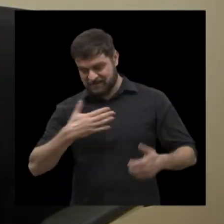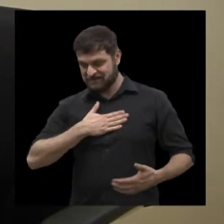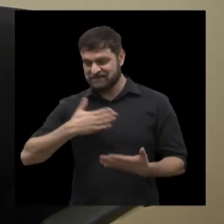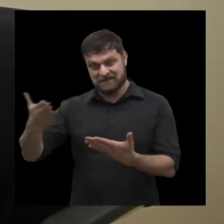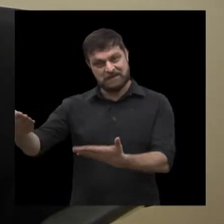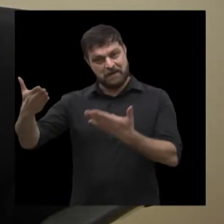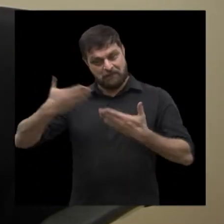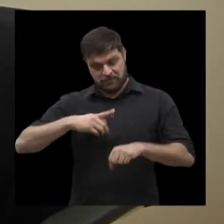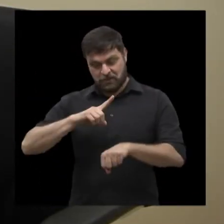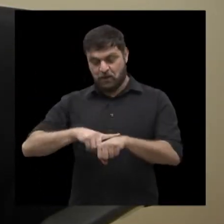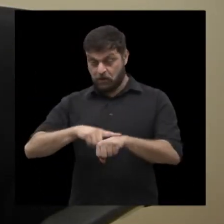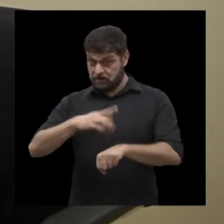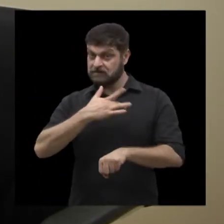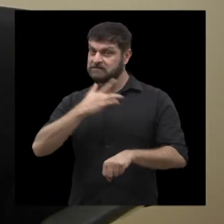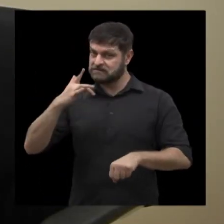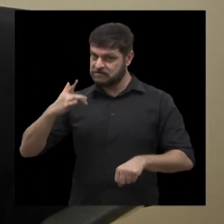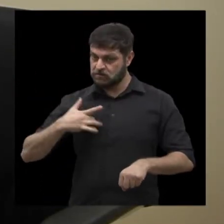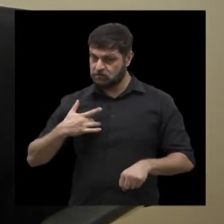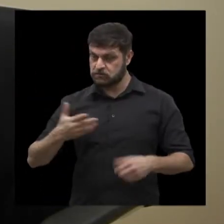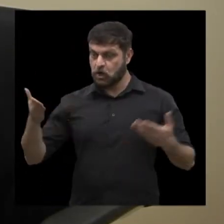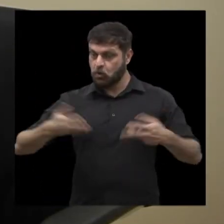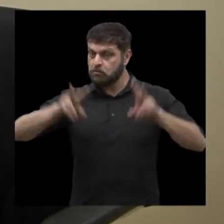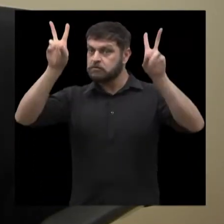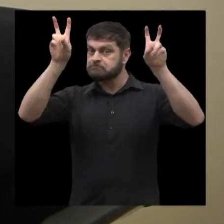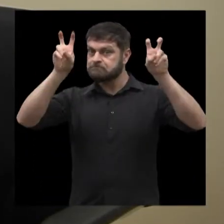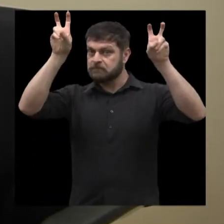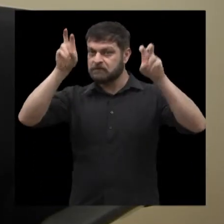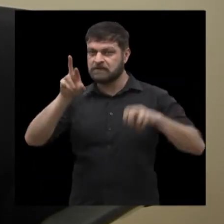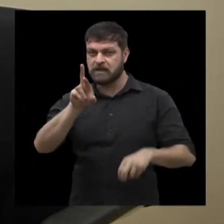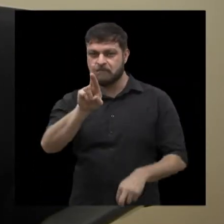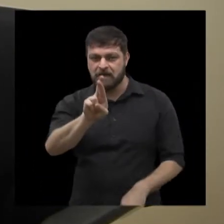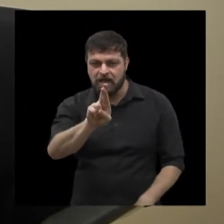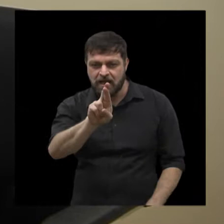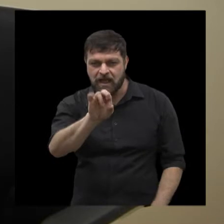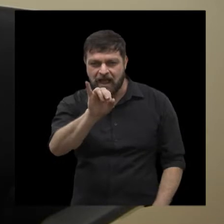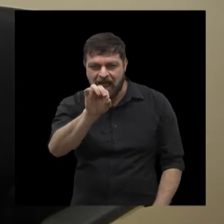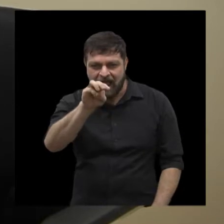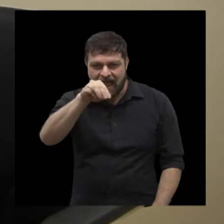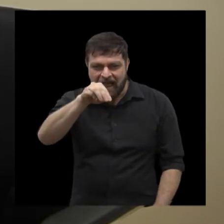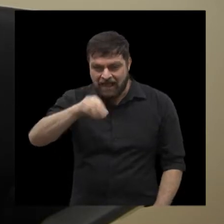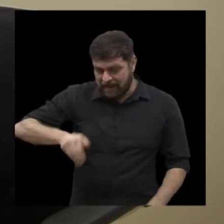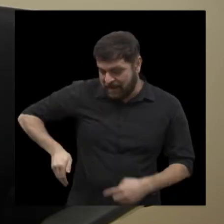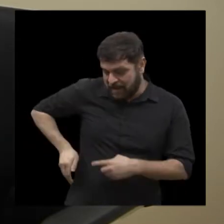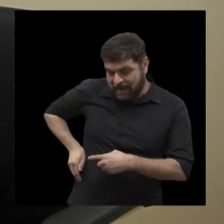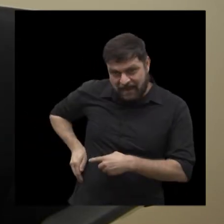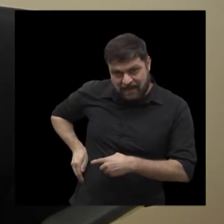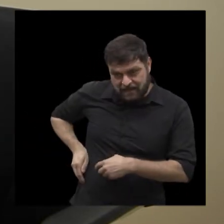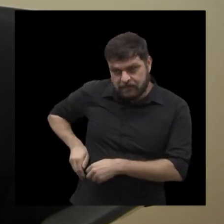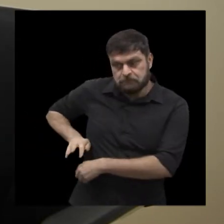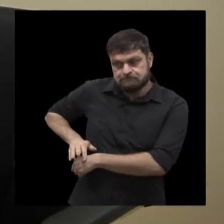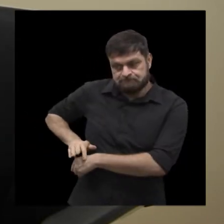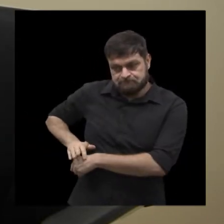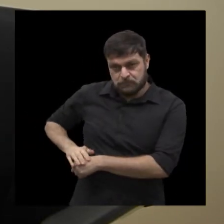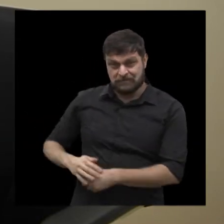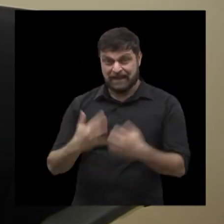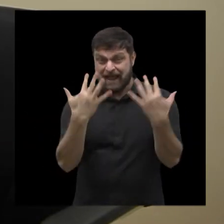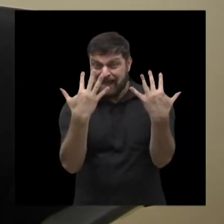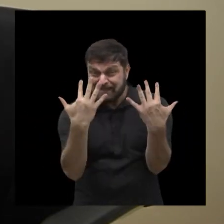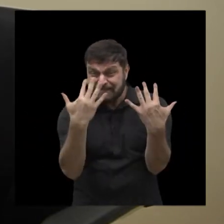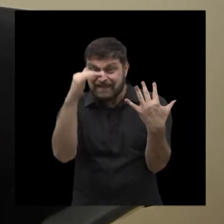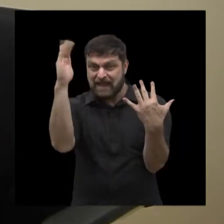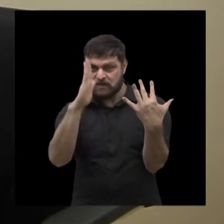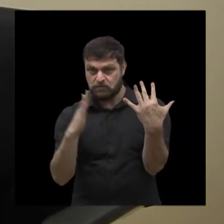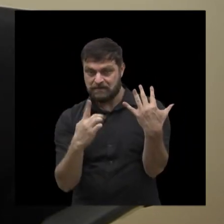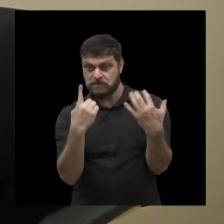Olá, seja bem-vindo. Este é o Momento Saúde e hoje nós vamos falar sobre doenças renais. 1 em cada 10 brasileiros